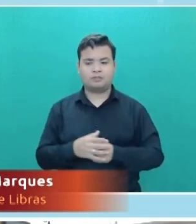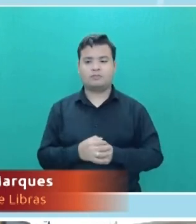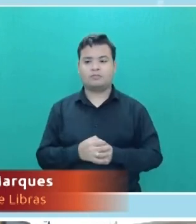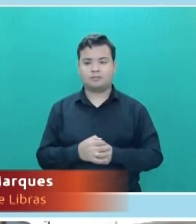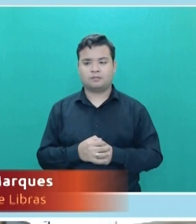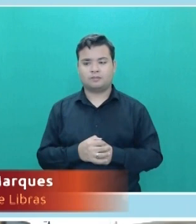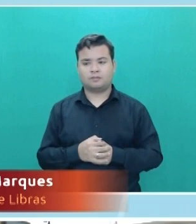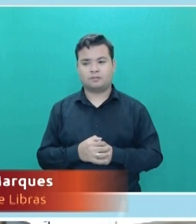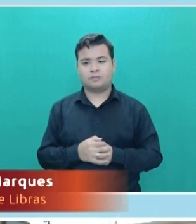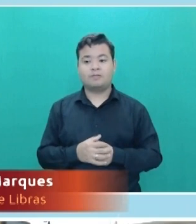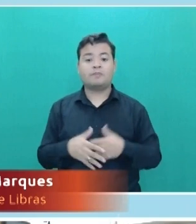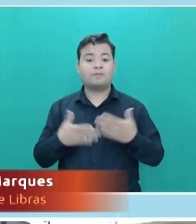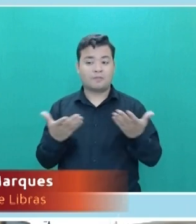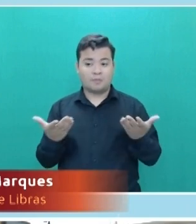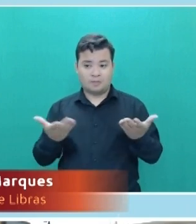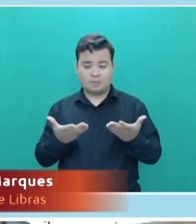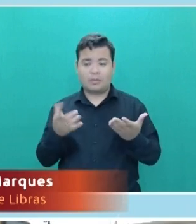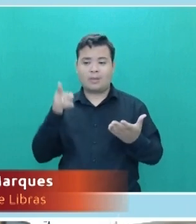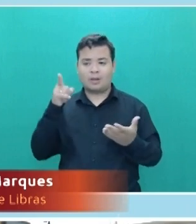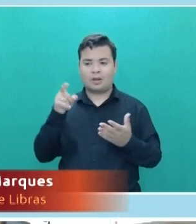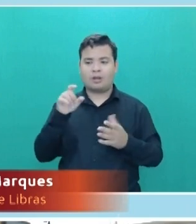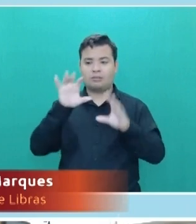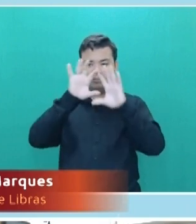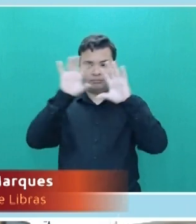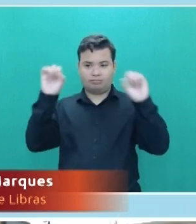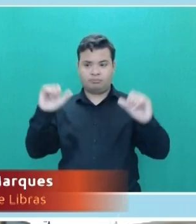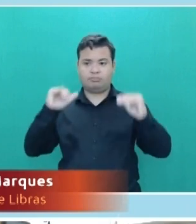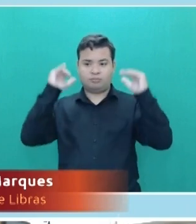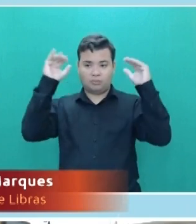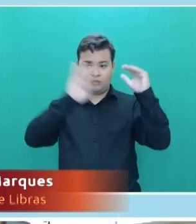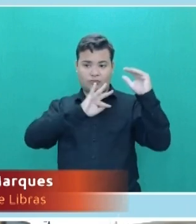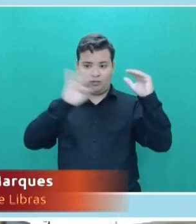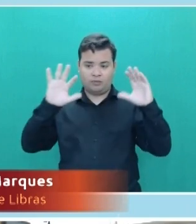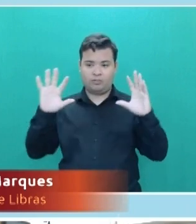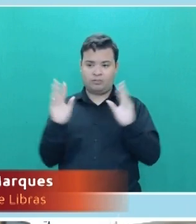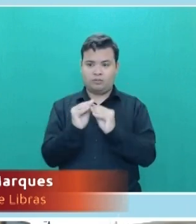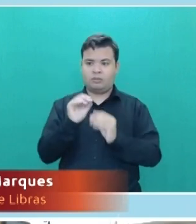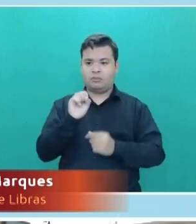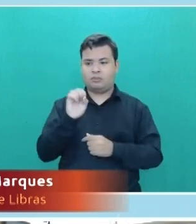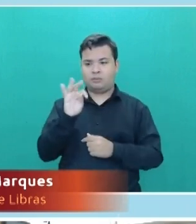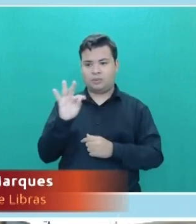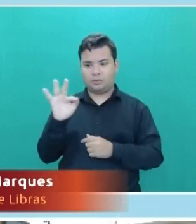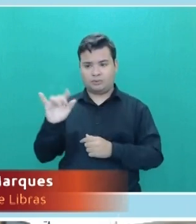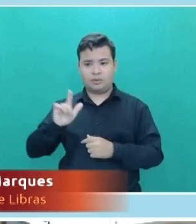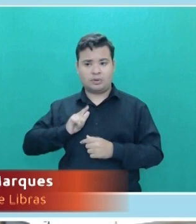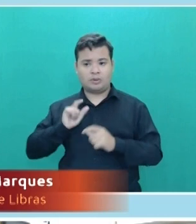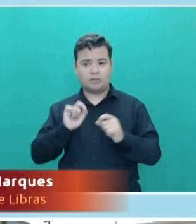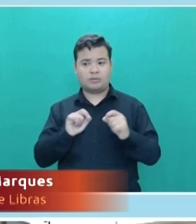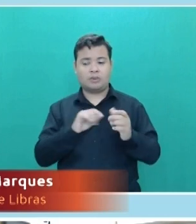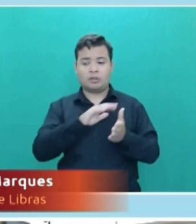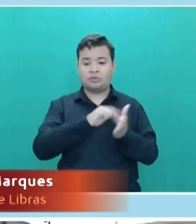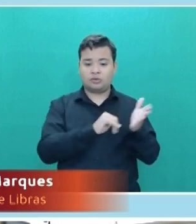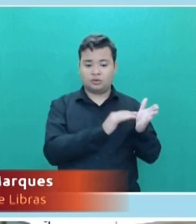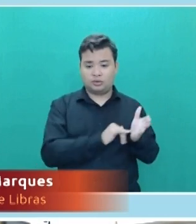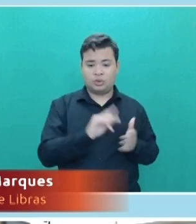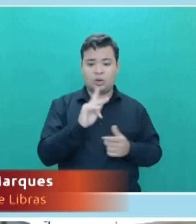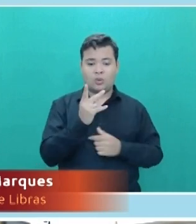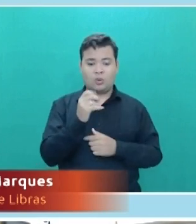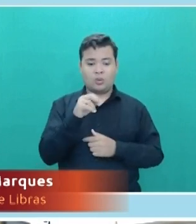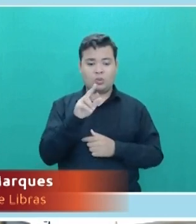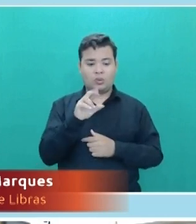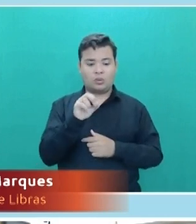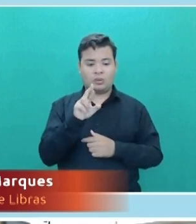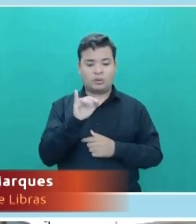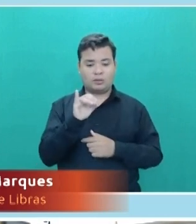mudança no julgamento no STF, a gente teve a retirada da aplicação de honorários sucumbenciais